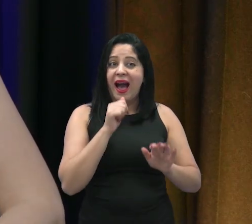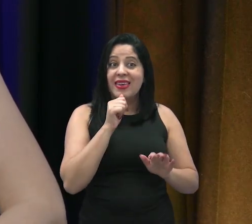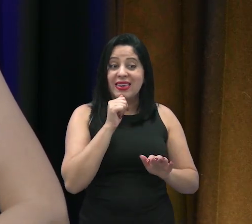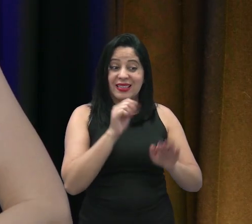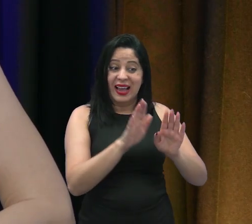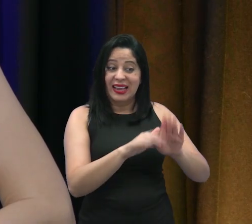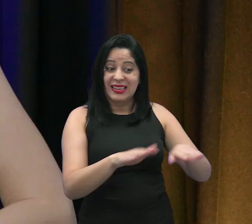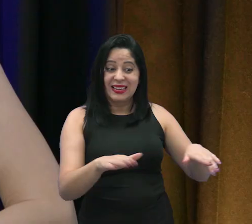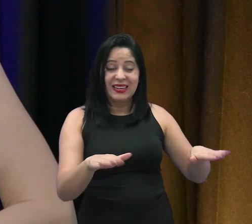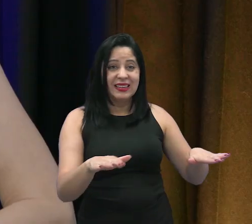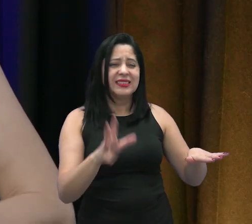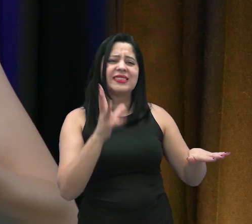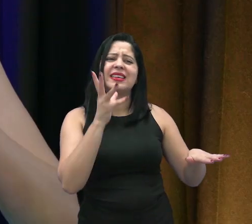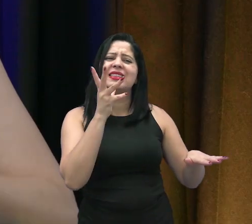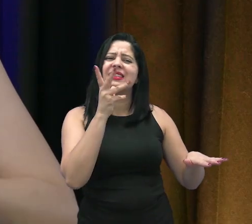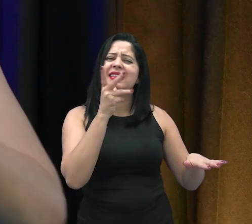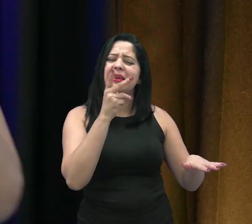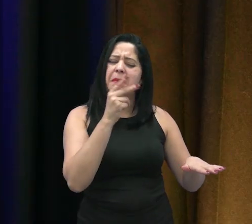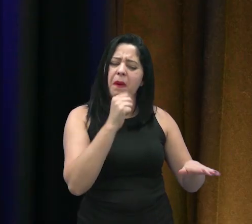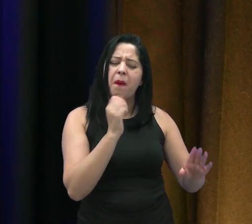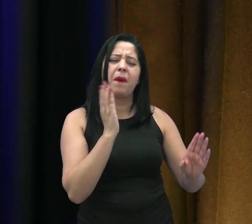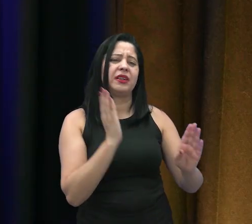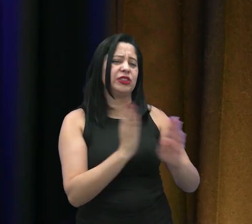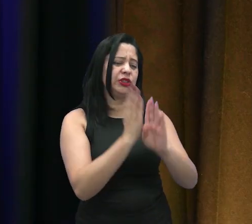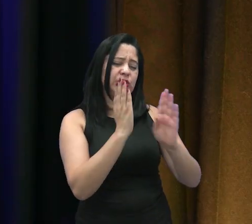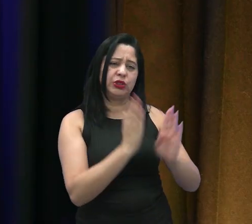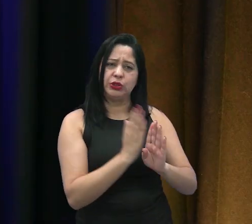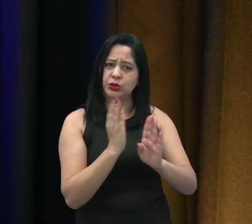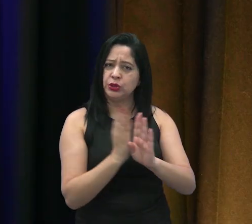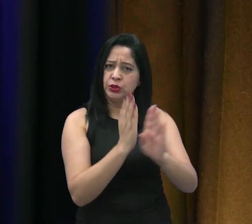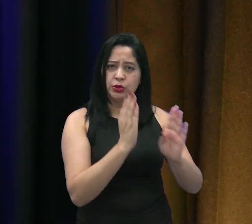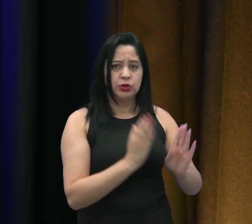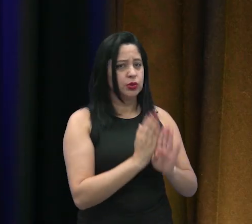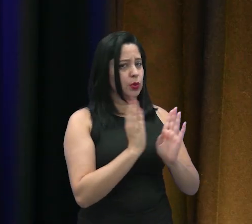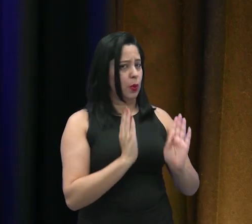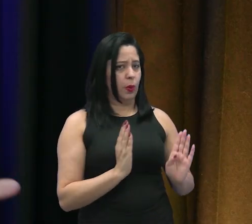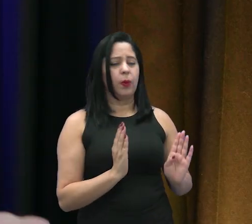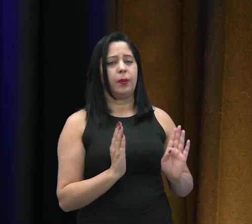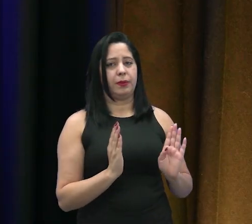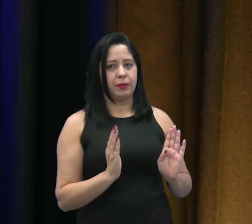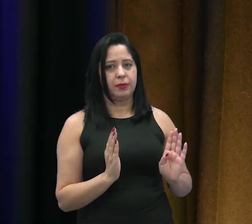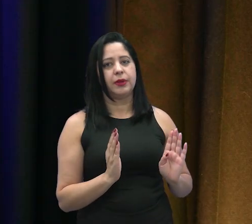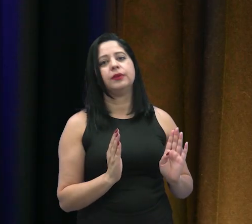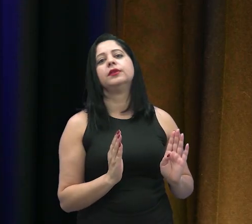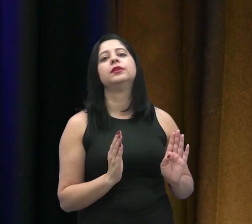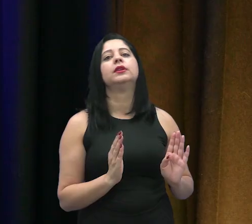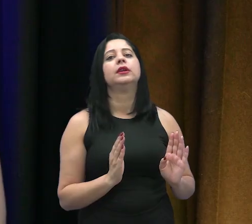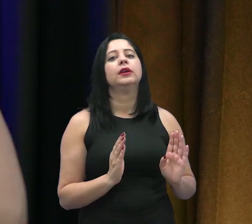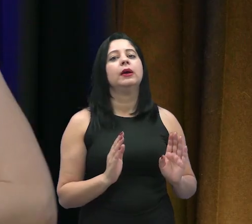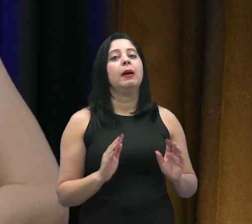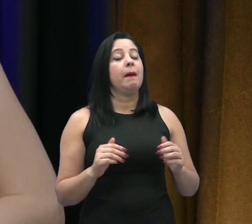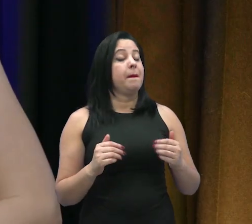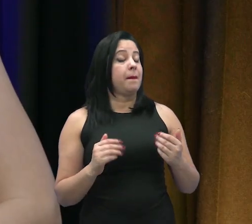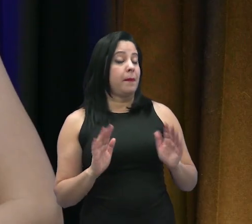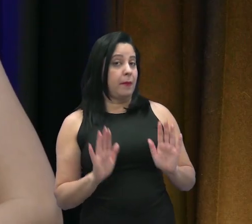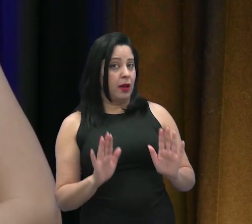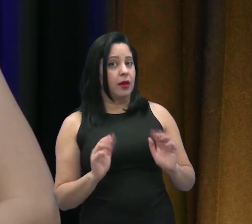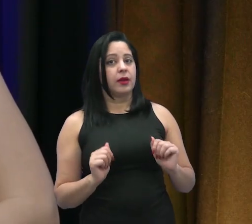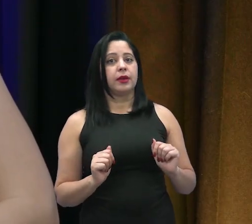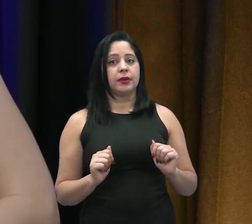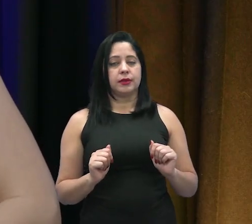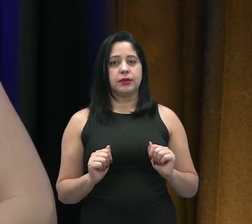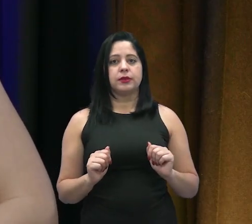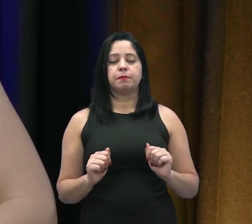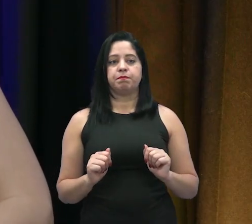o diagnóstico de cara, às vezes elas vão ser encaminhadas para intervenção, mas elas ainda não têm o diagnóstico fechado,